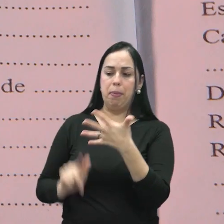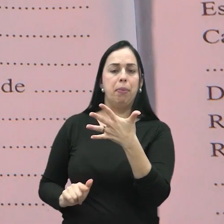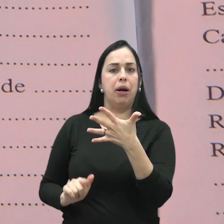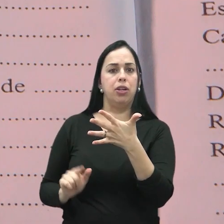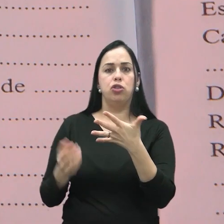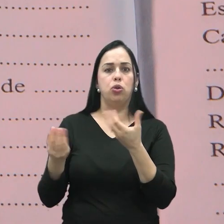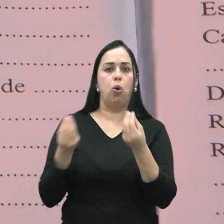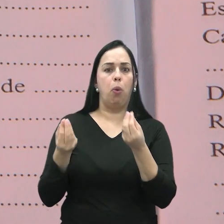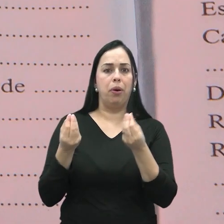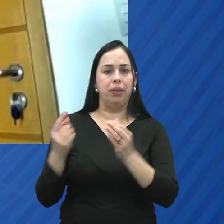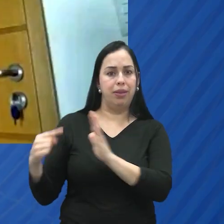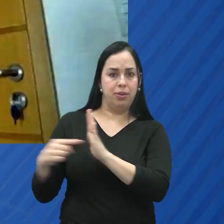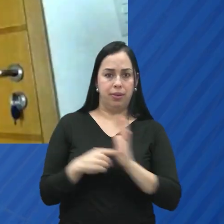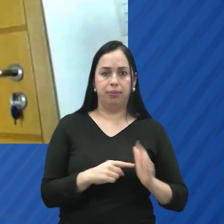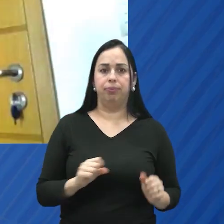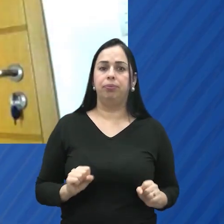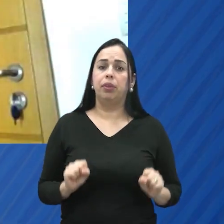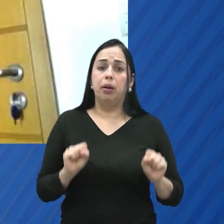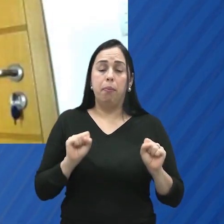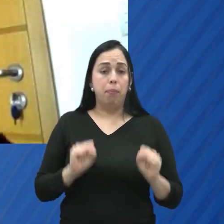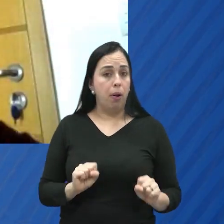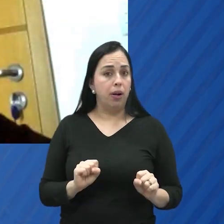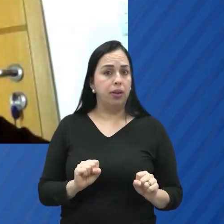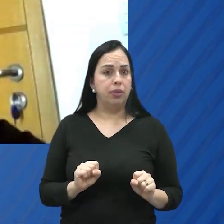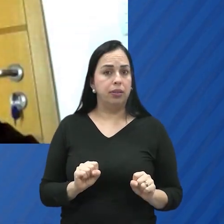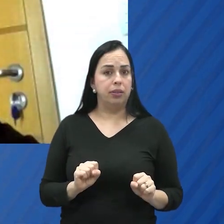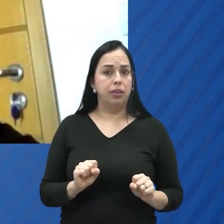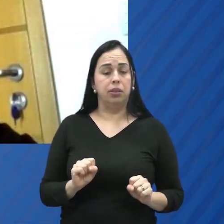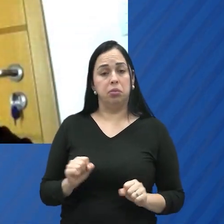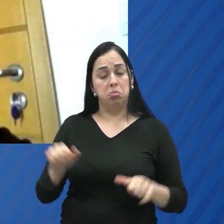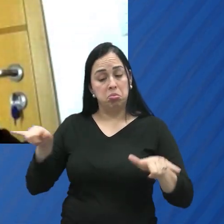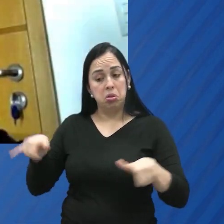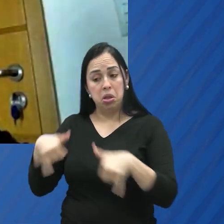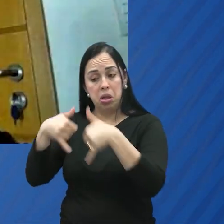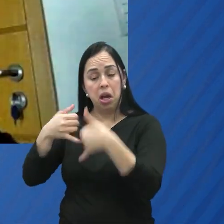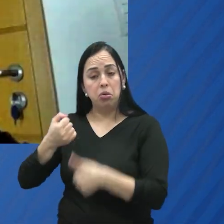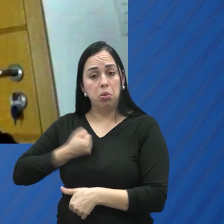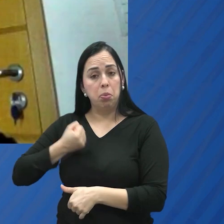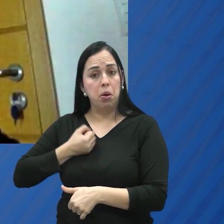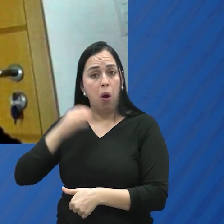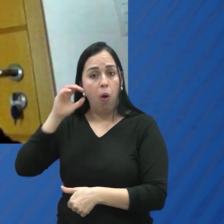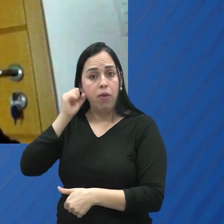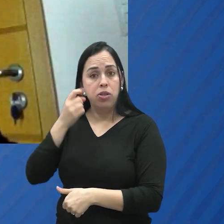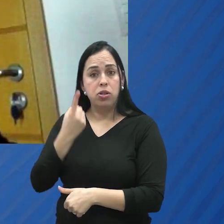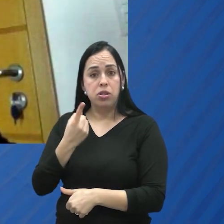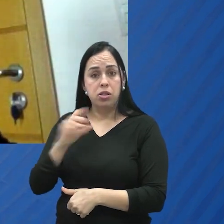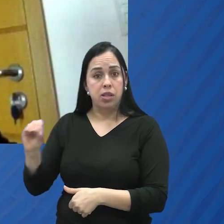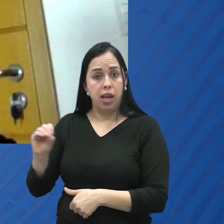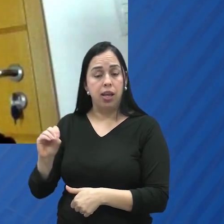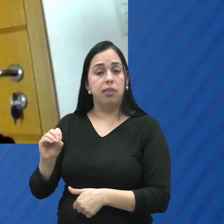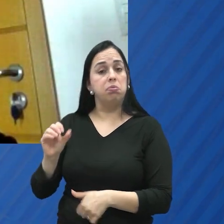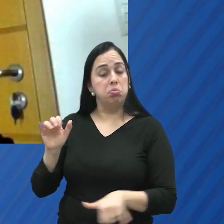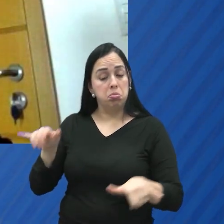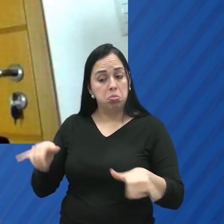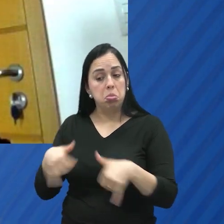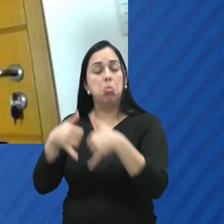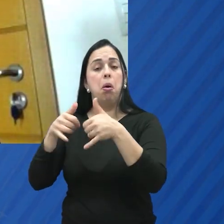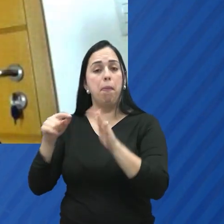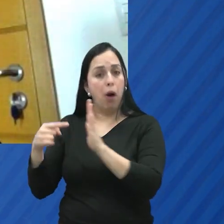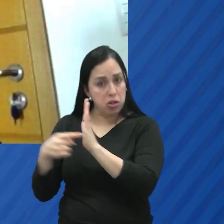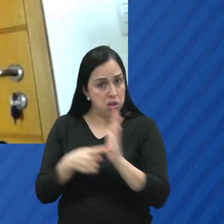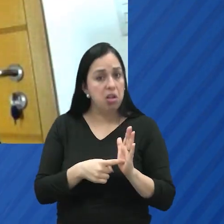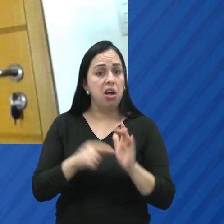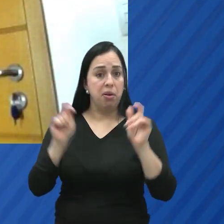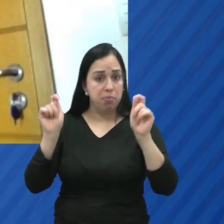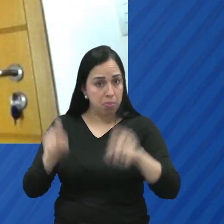várias formas de denúncia. Você pode fazê-lo por meio do Disque 100, né? Um telefone que existe para você denunciar a